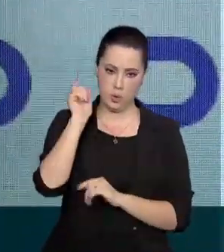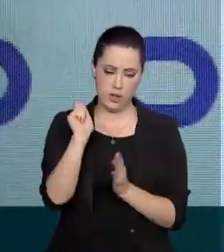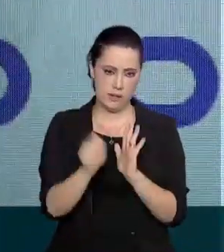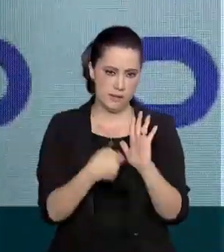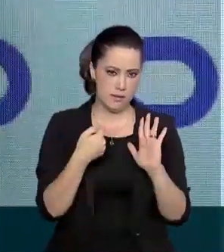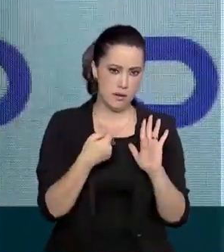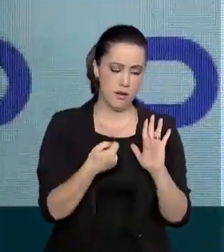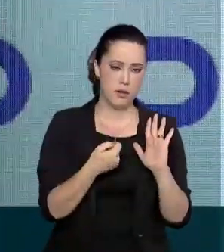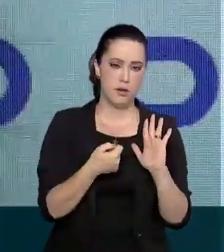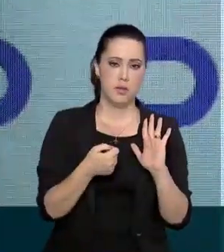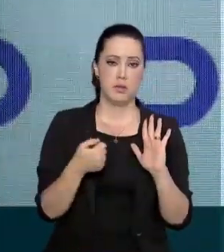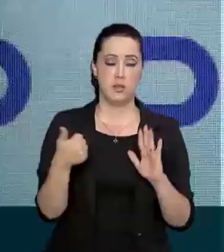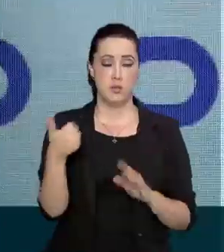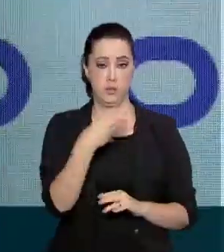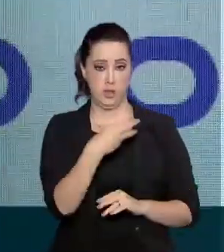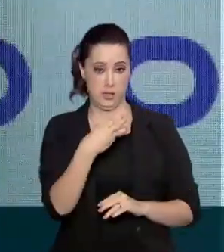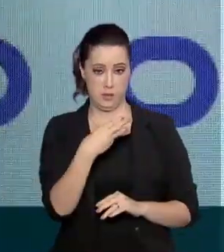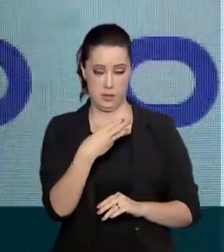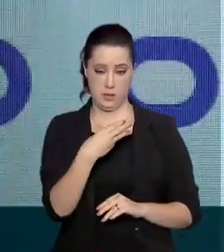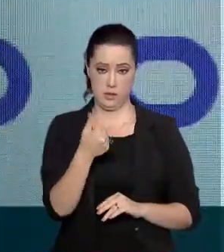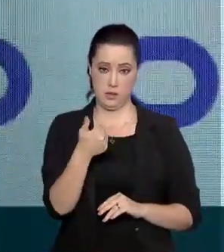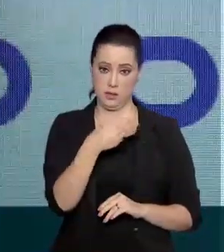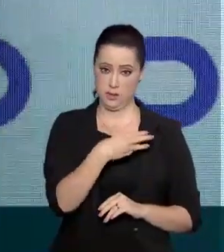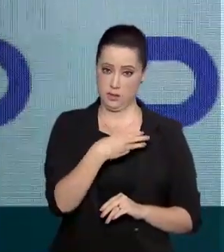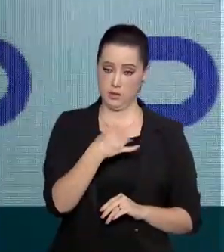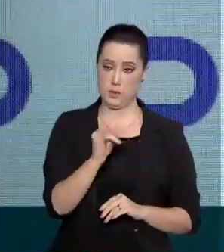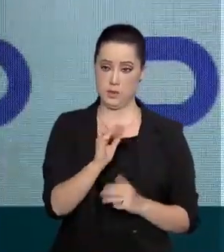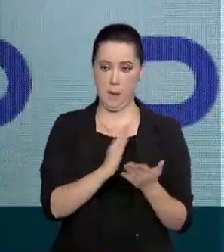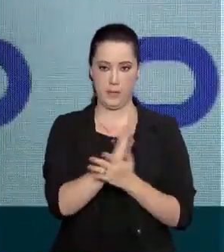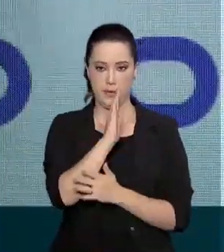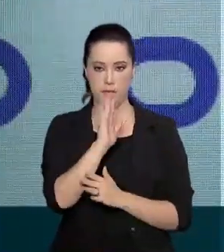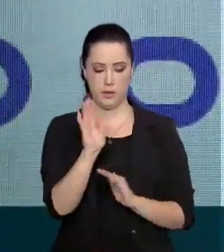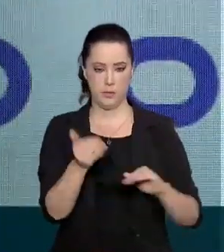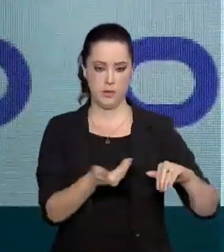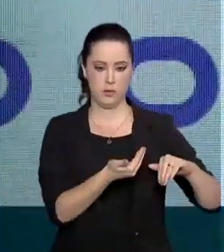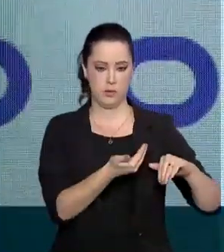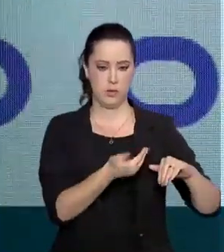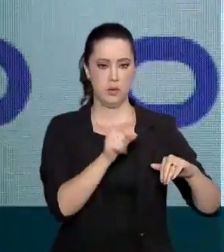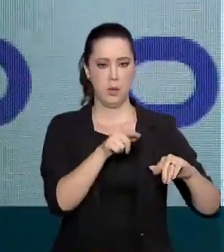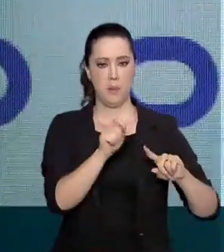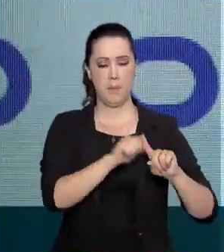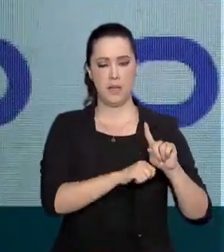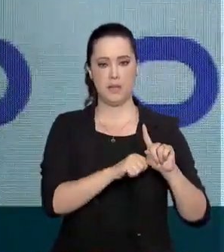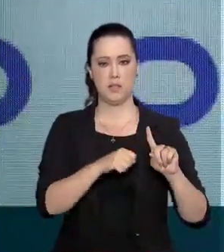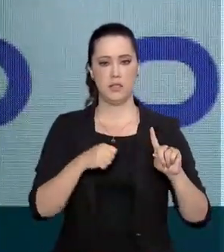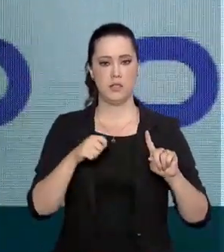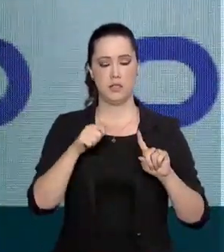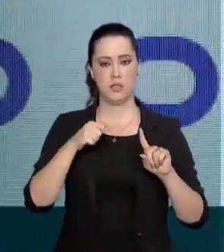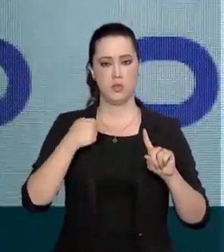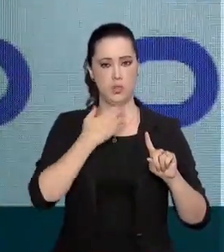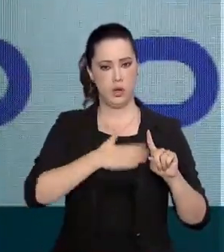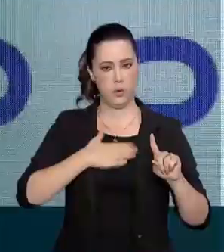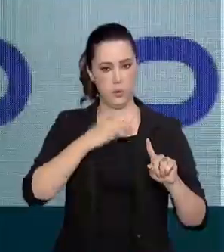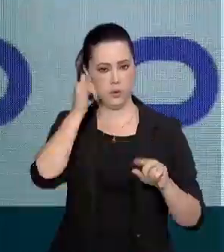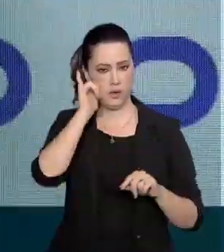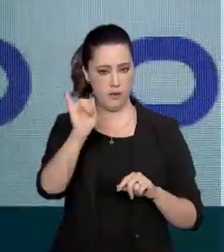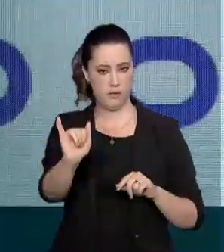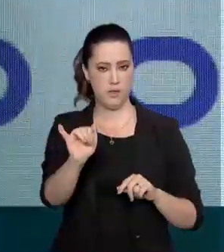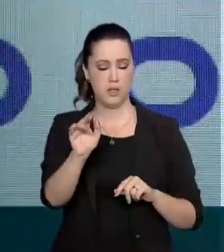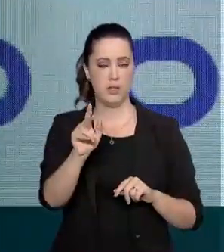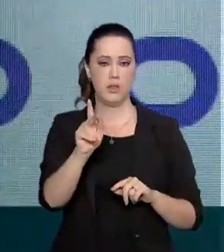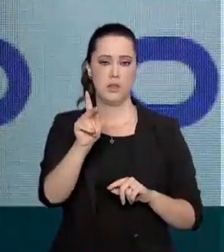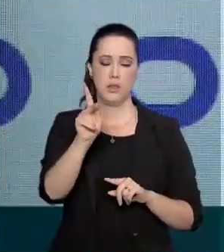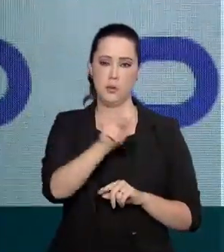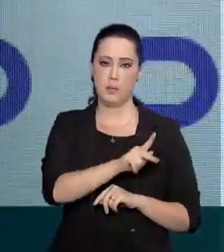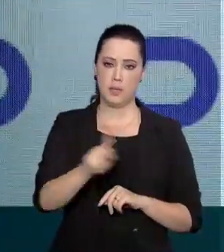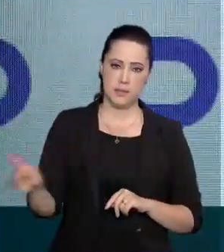o 13º, que agora, se o Congresso aprovar, será o mês de agosto, evita que o presidente, ano